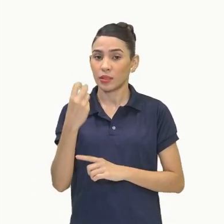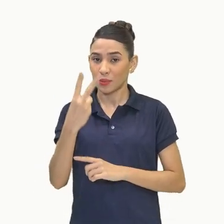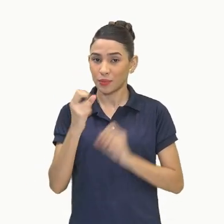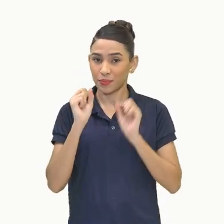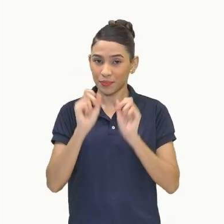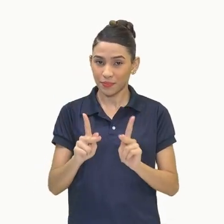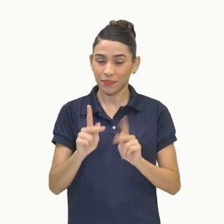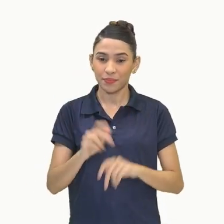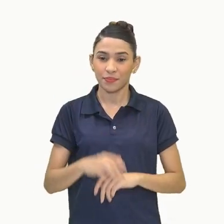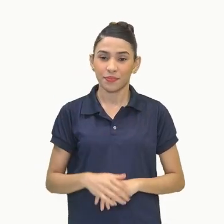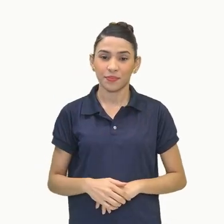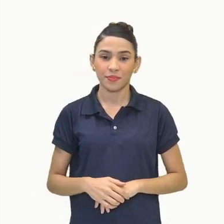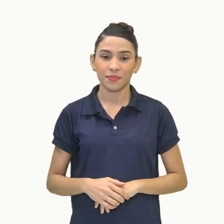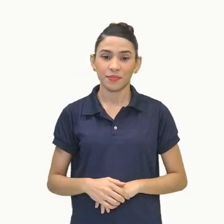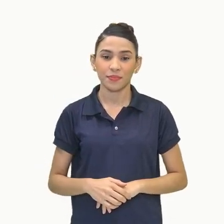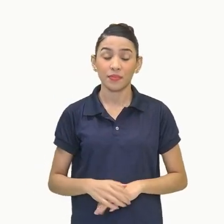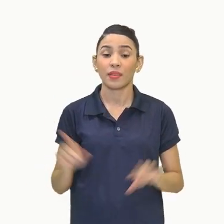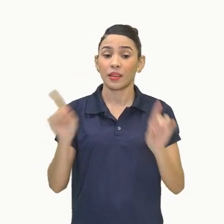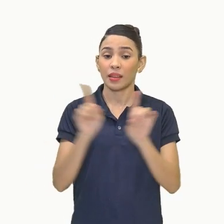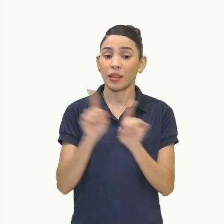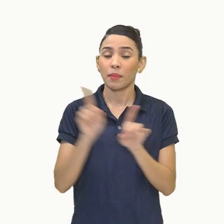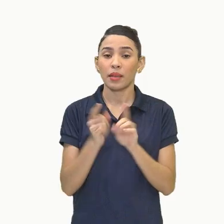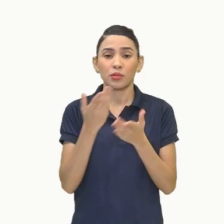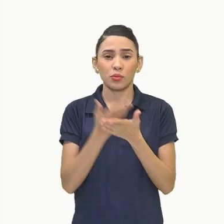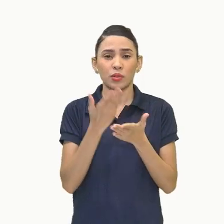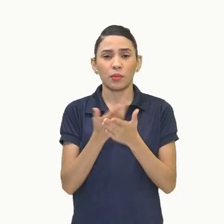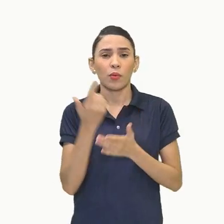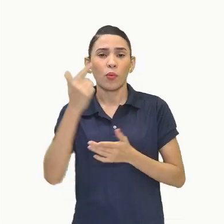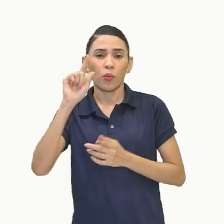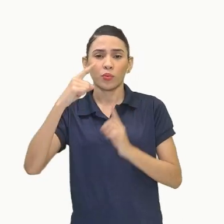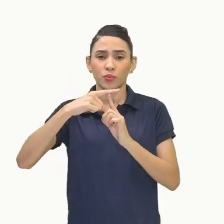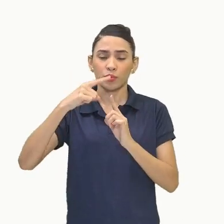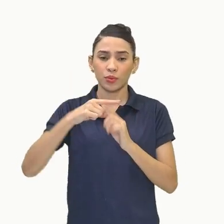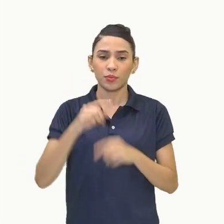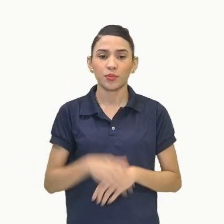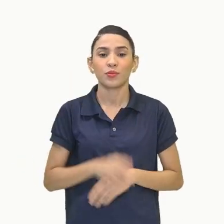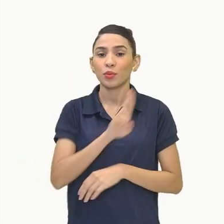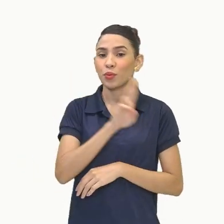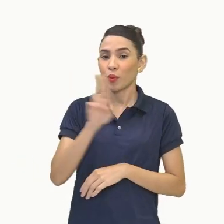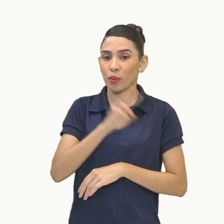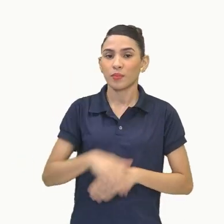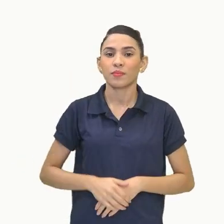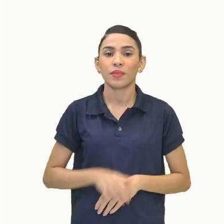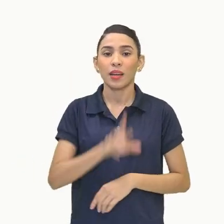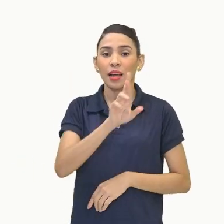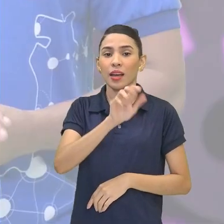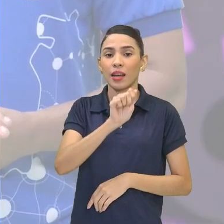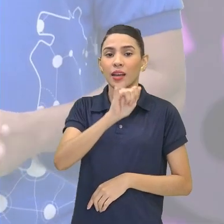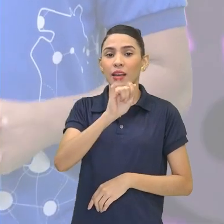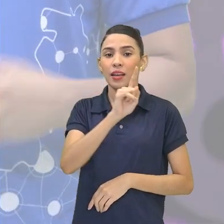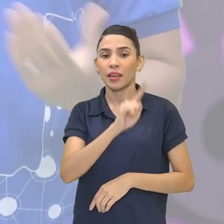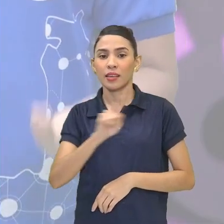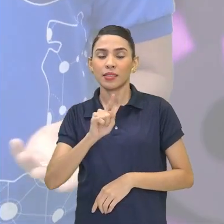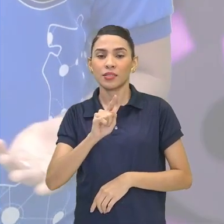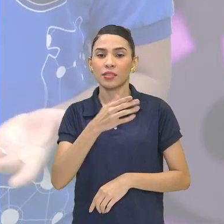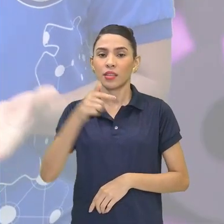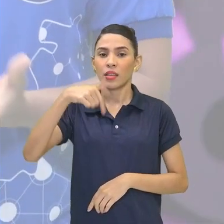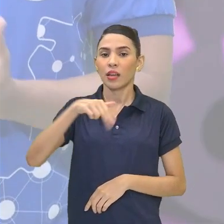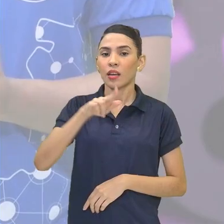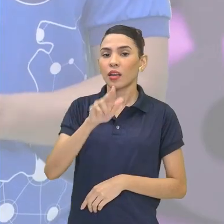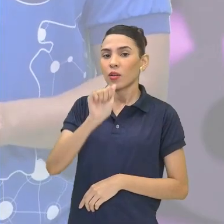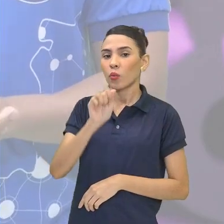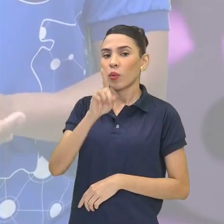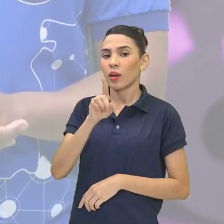Beleza? Também vimos uma outra operação, que também é chamada de raiz quadrada. E o que é a